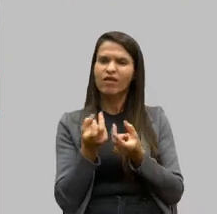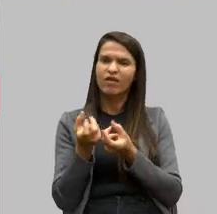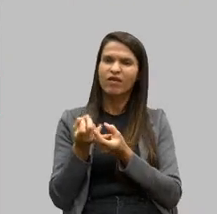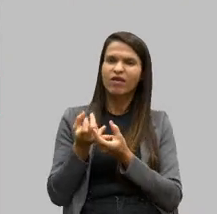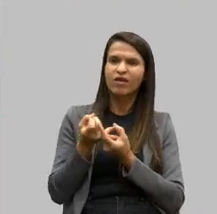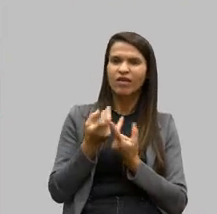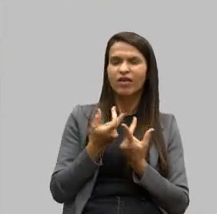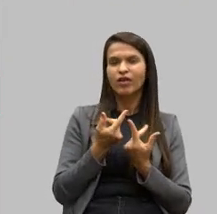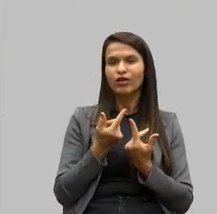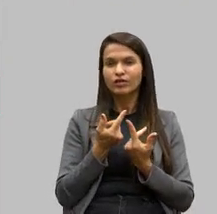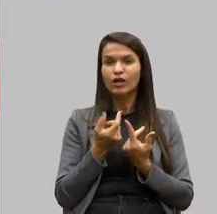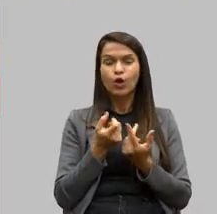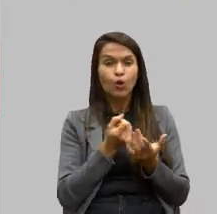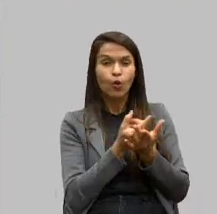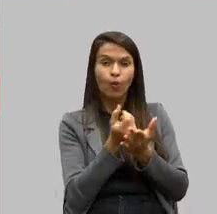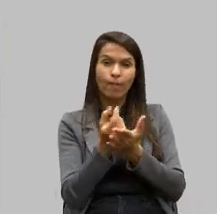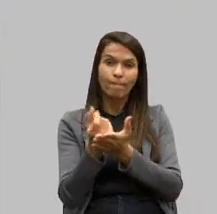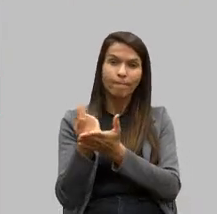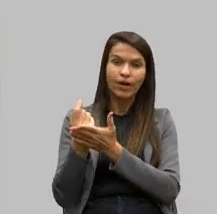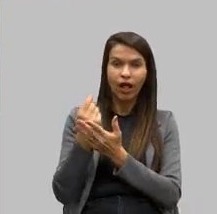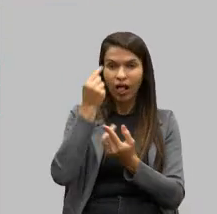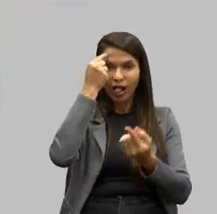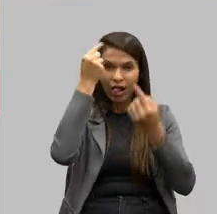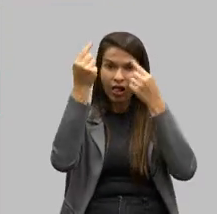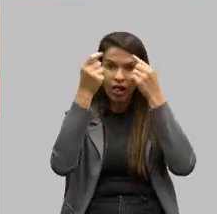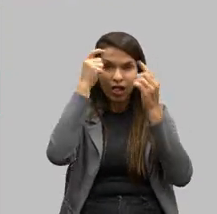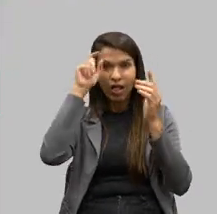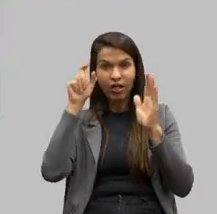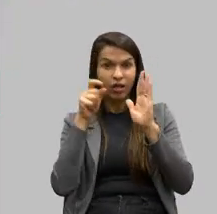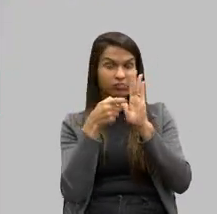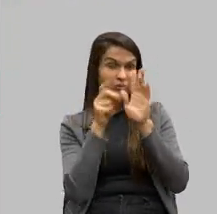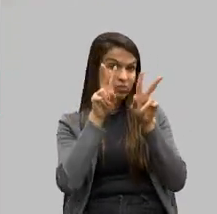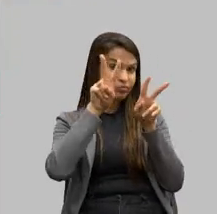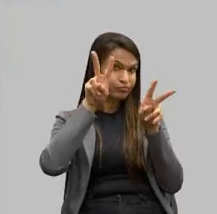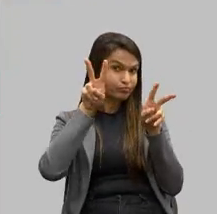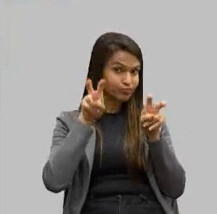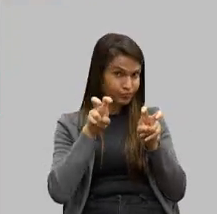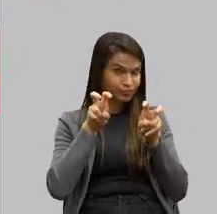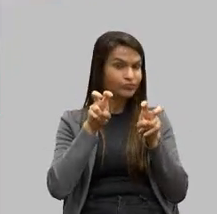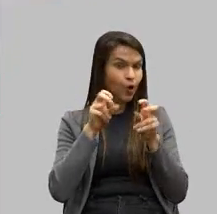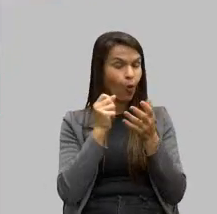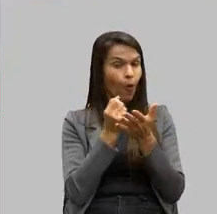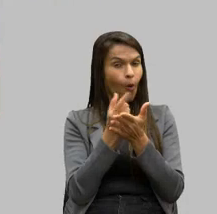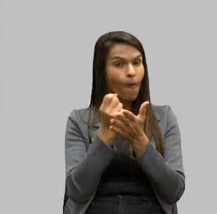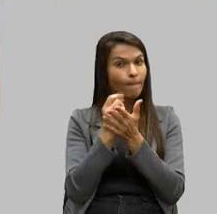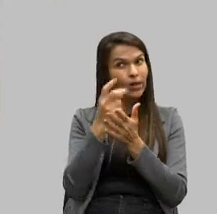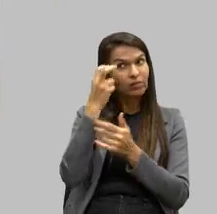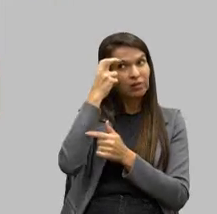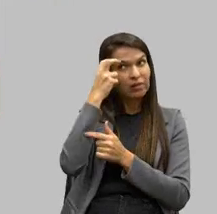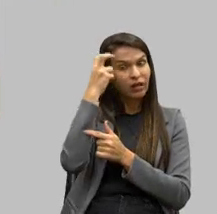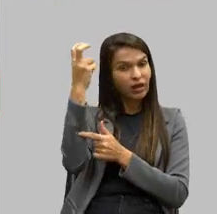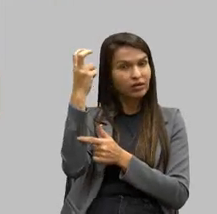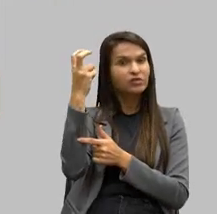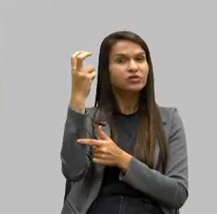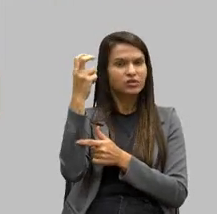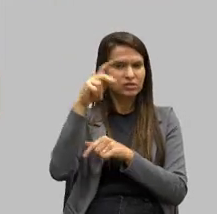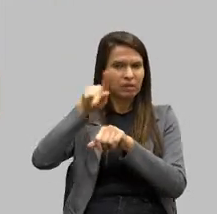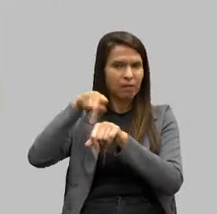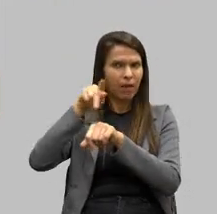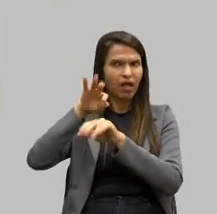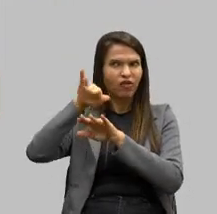e comprando inteligência, supostamente comprando inteligência de países